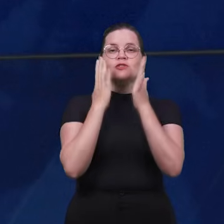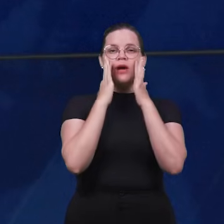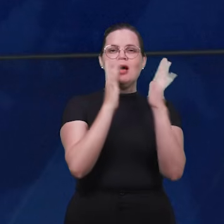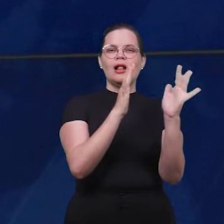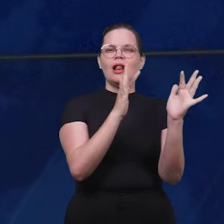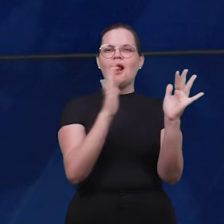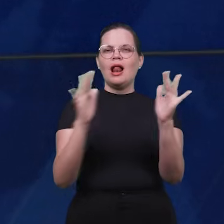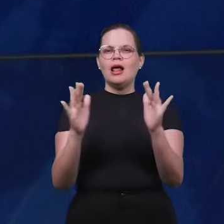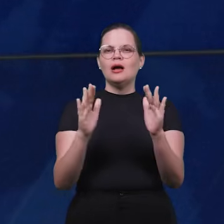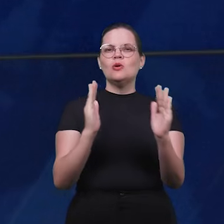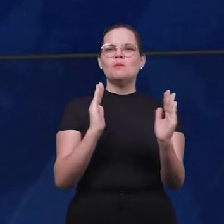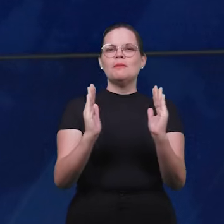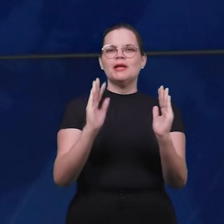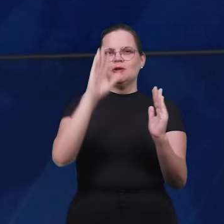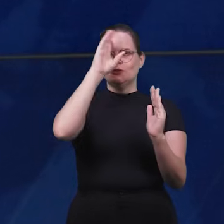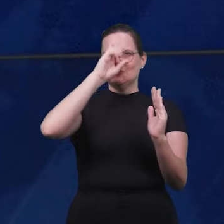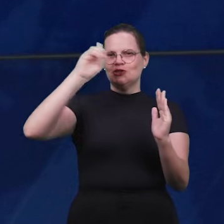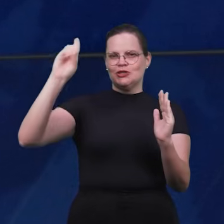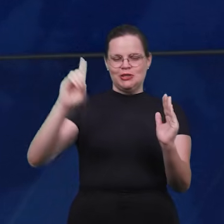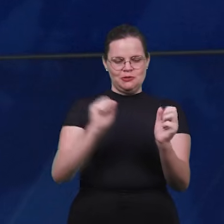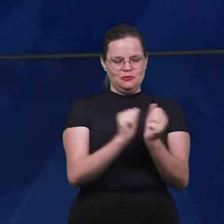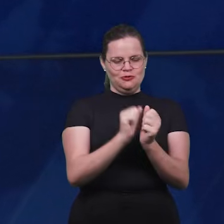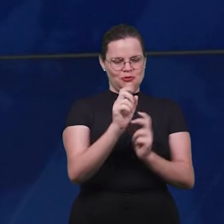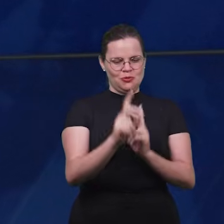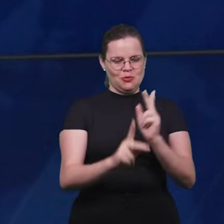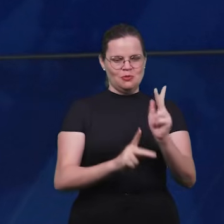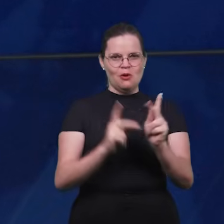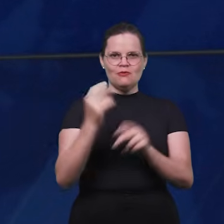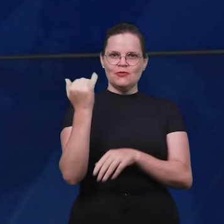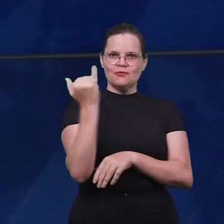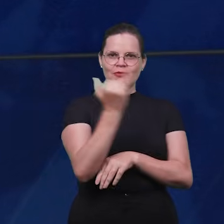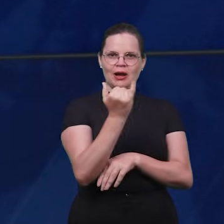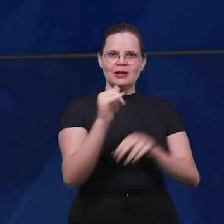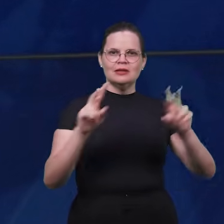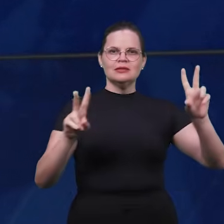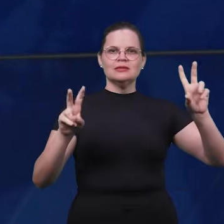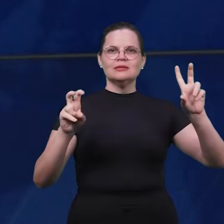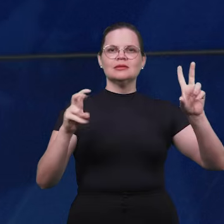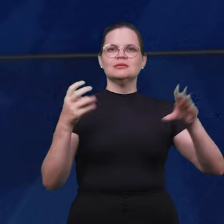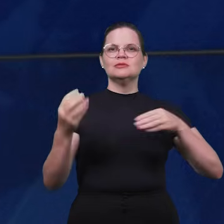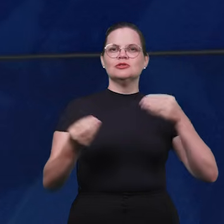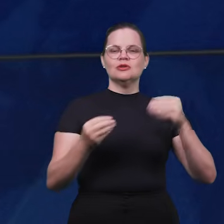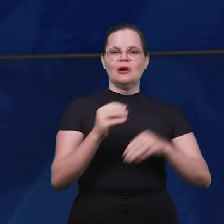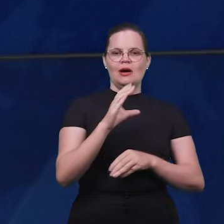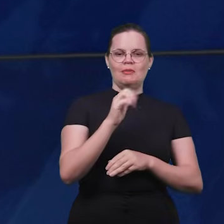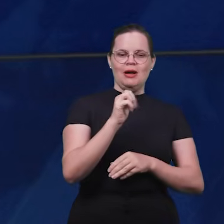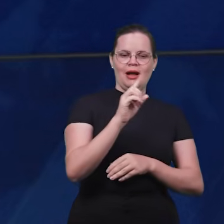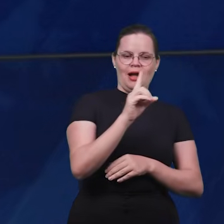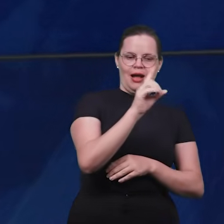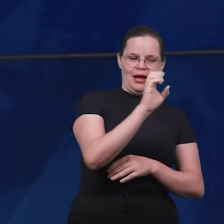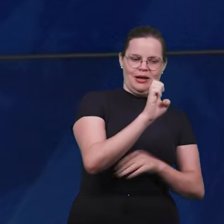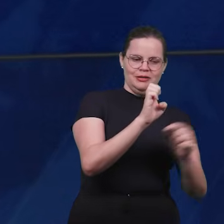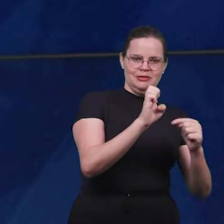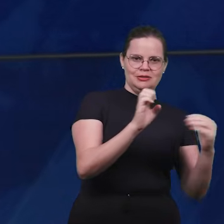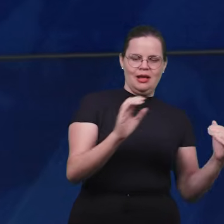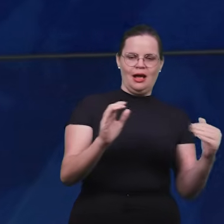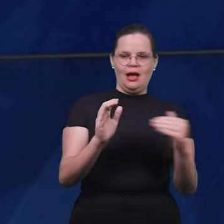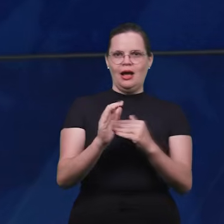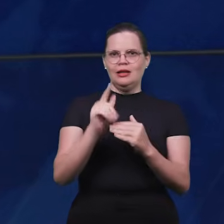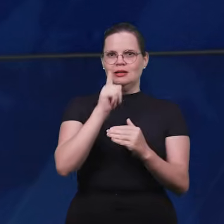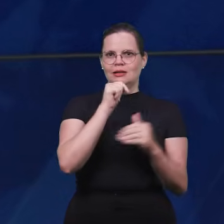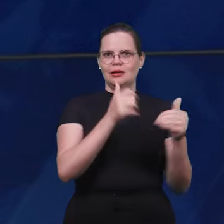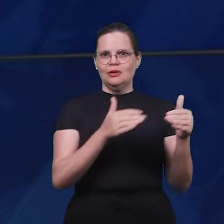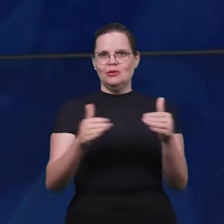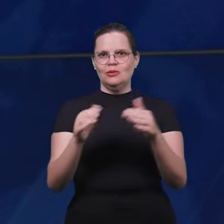essa jornada de Deus com o seu povo, falando sobre o tema de Cádiz Barneia ao Ribeiro